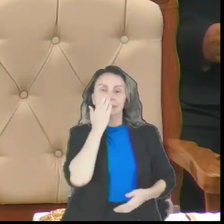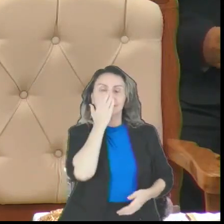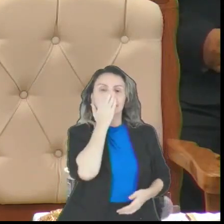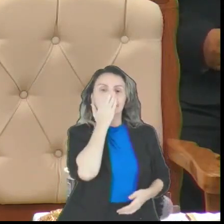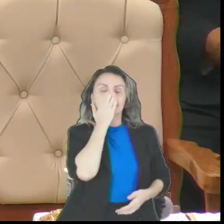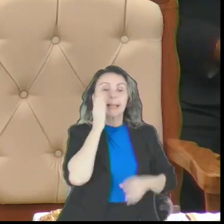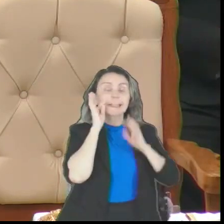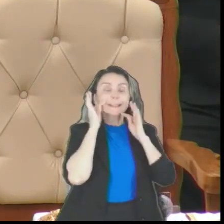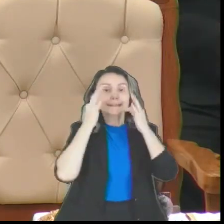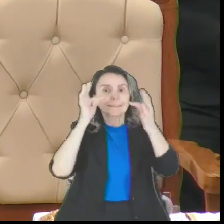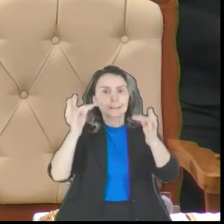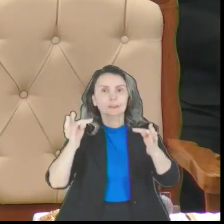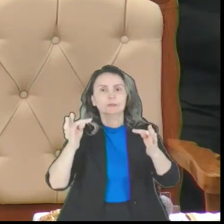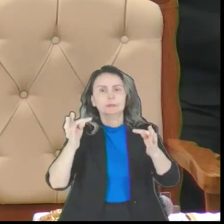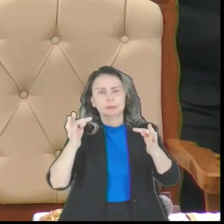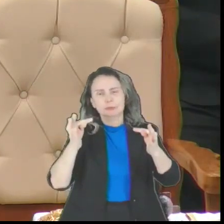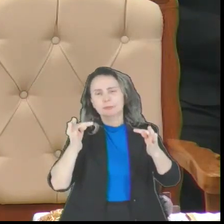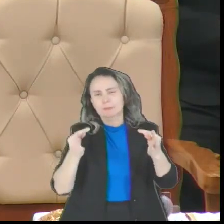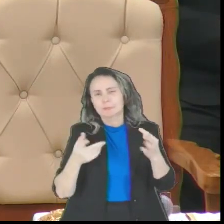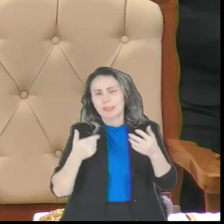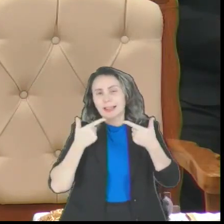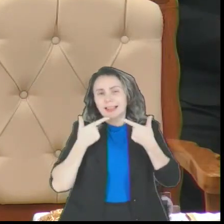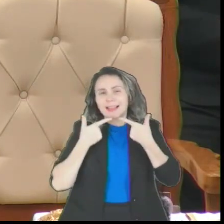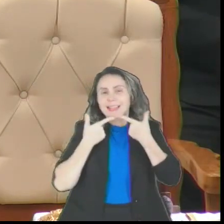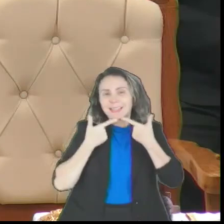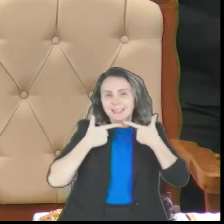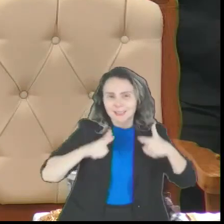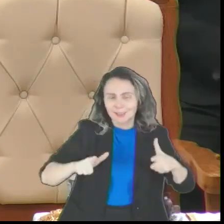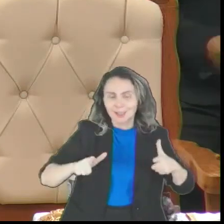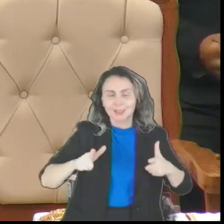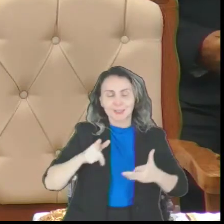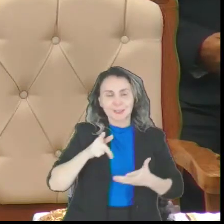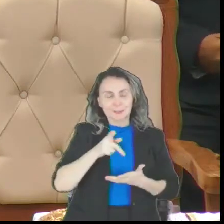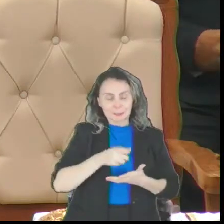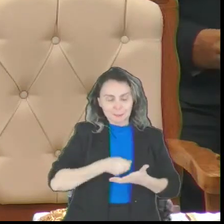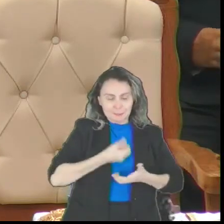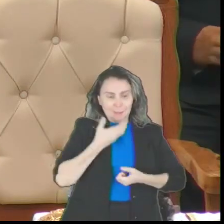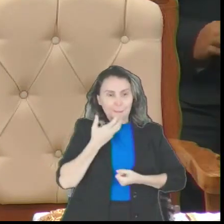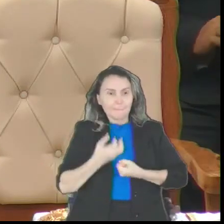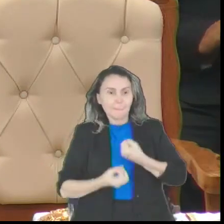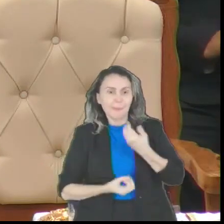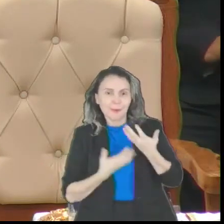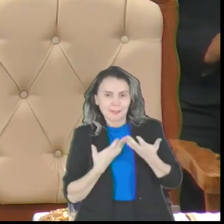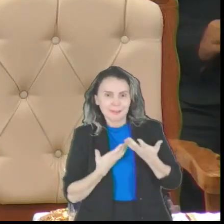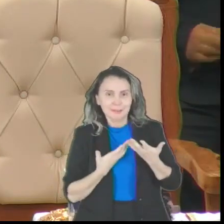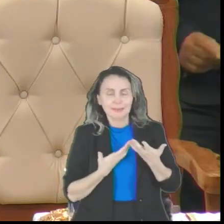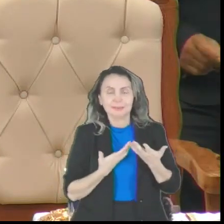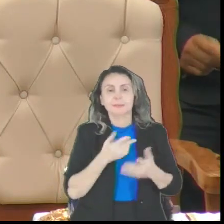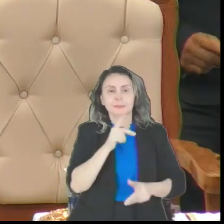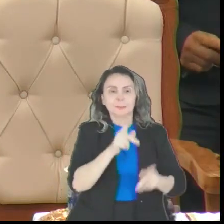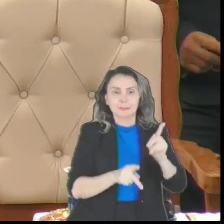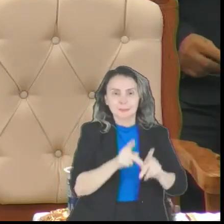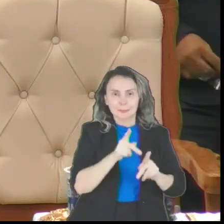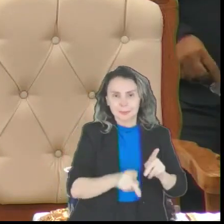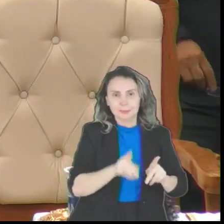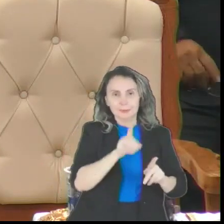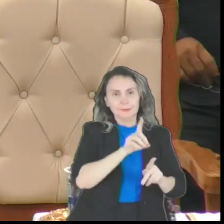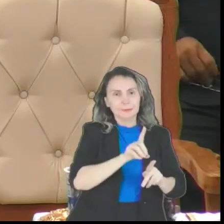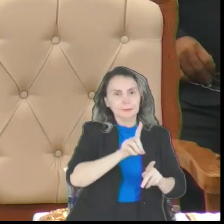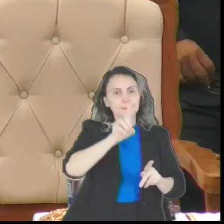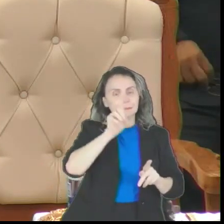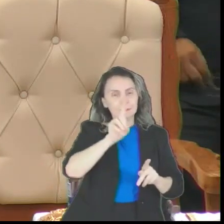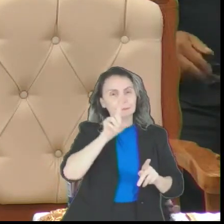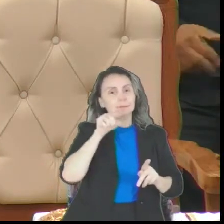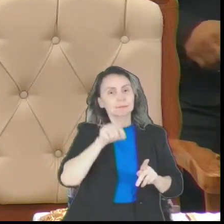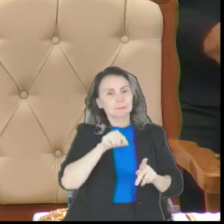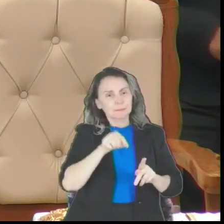linguagem poética a relação entre o povo e Deus, a separação do pecado do povo